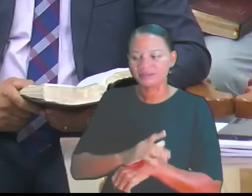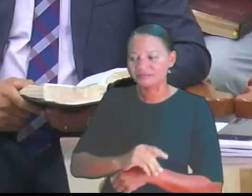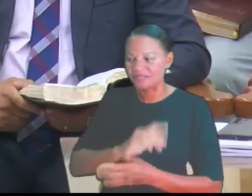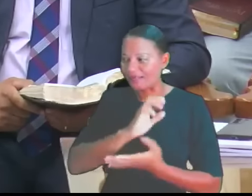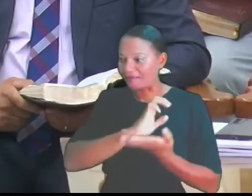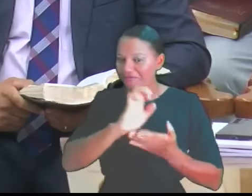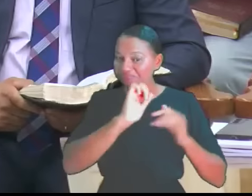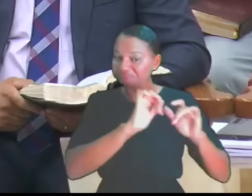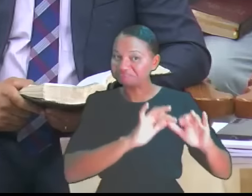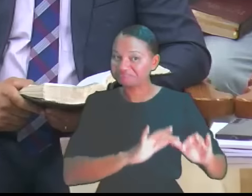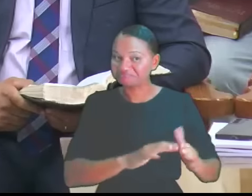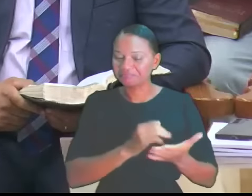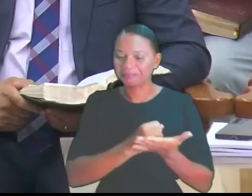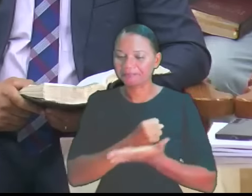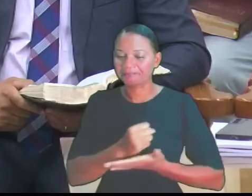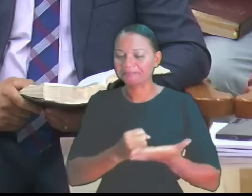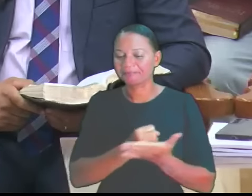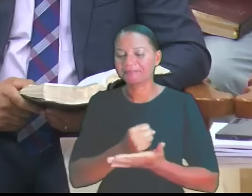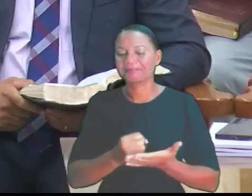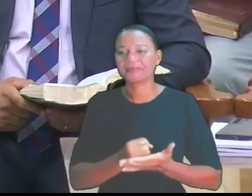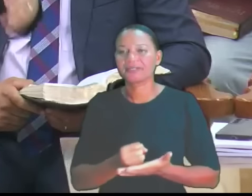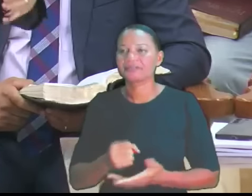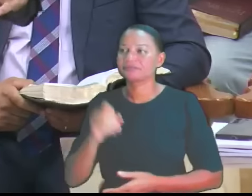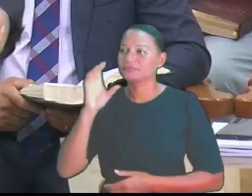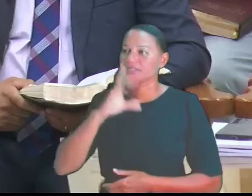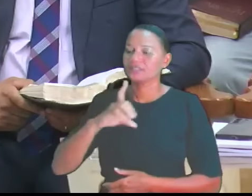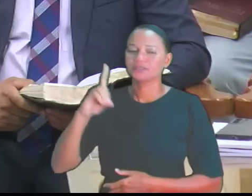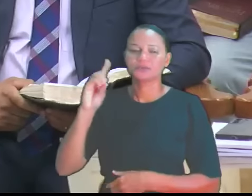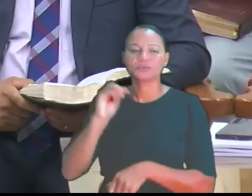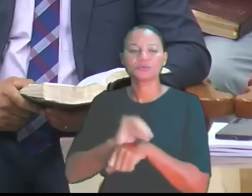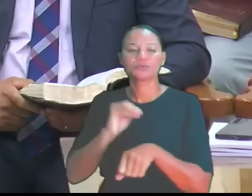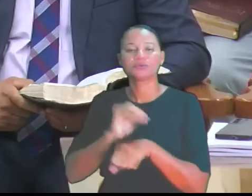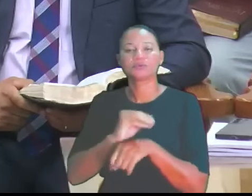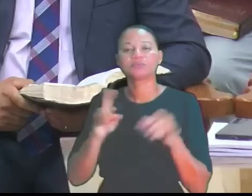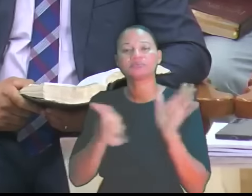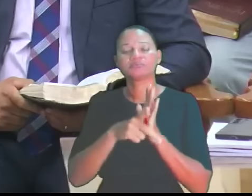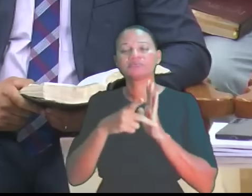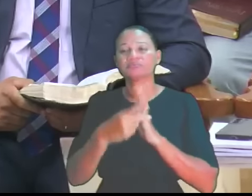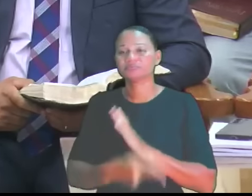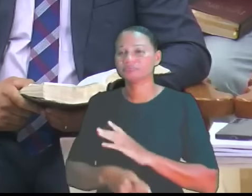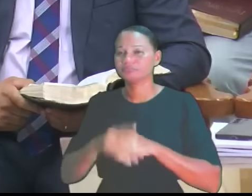pastor? Princípios para Deus prover para a igreja.